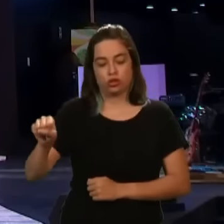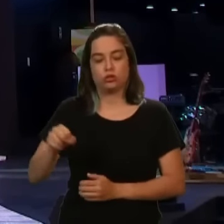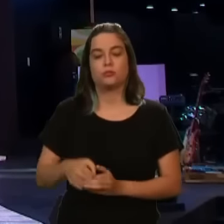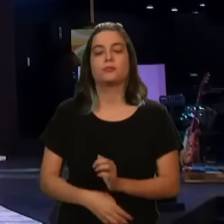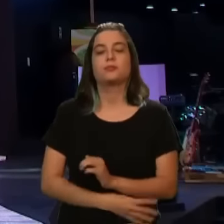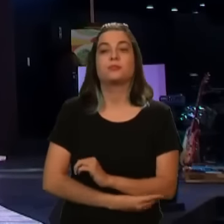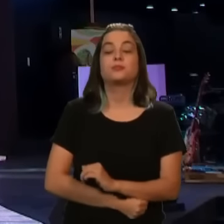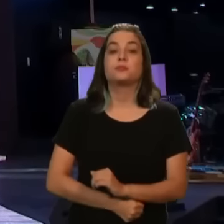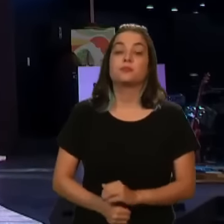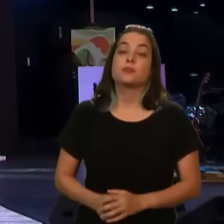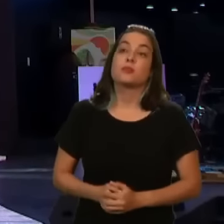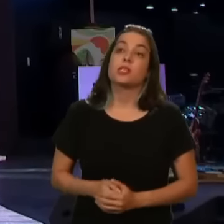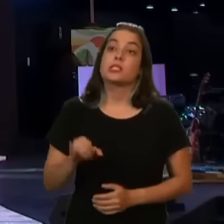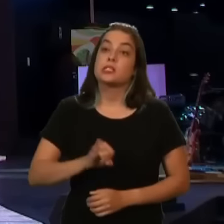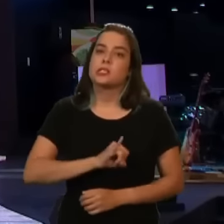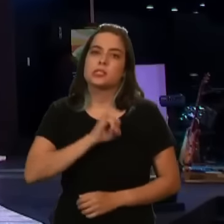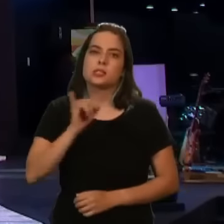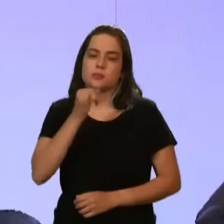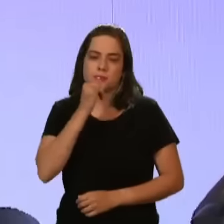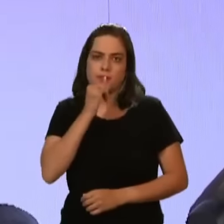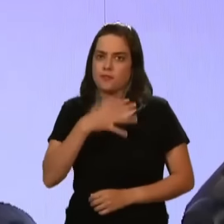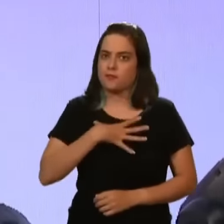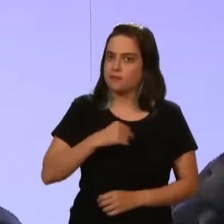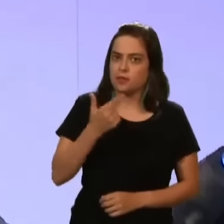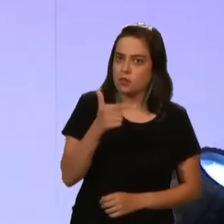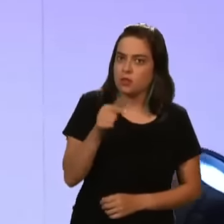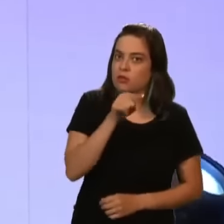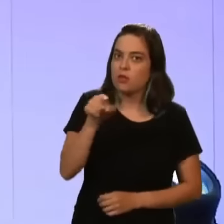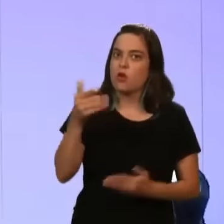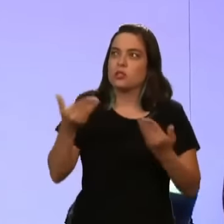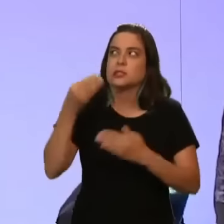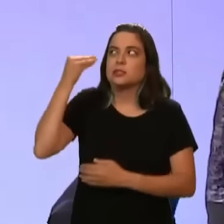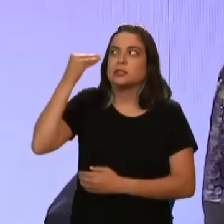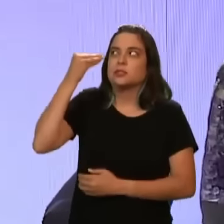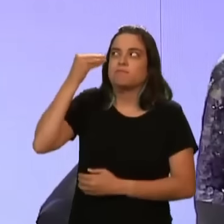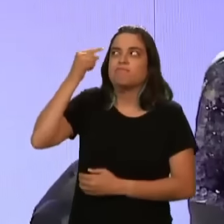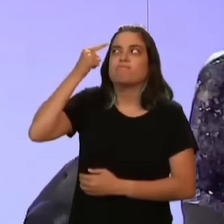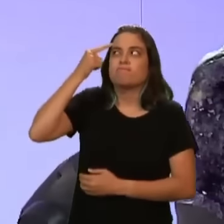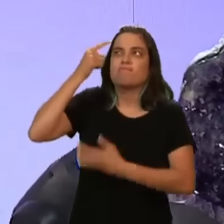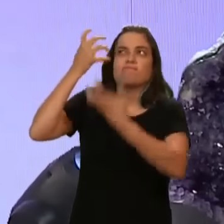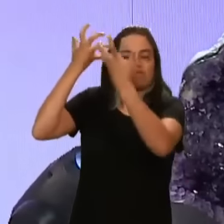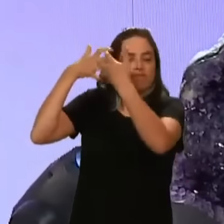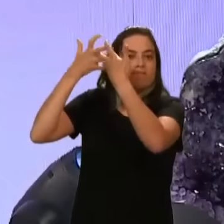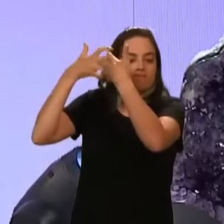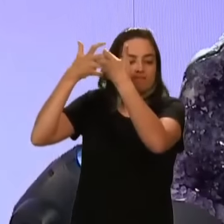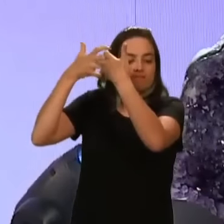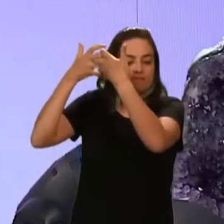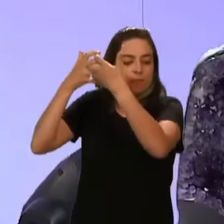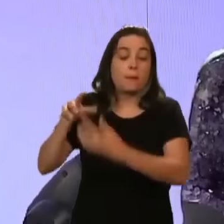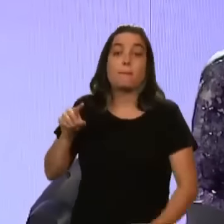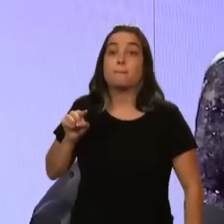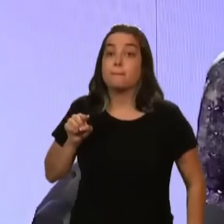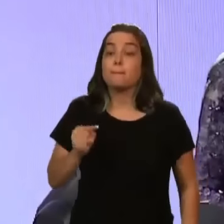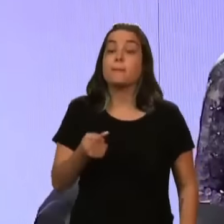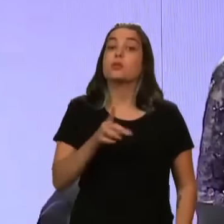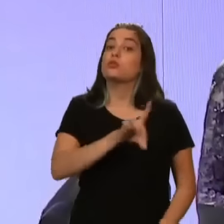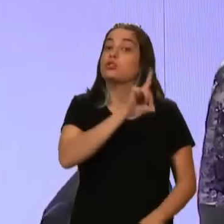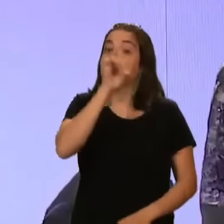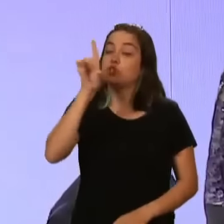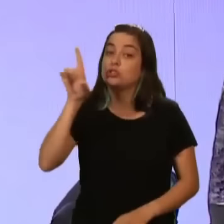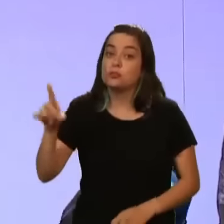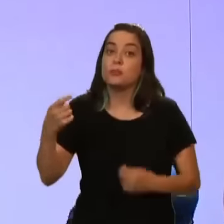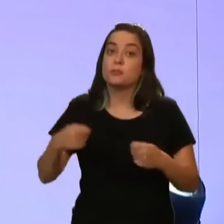você ainda não teve seus filhos, você já vai sair daqui com um projeto, né? Primeiro 1000 dias são o